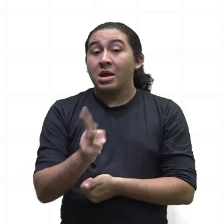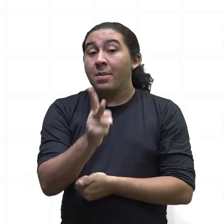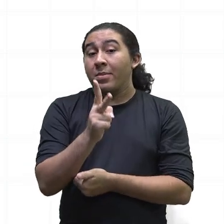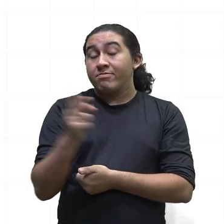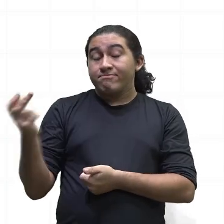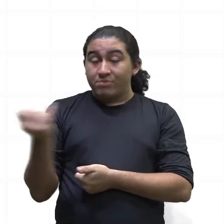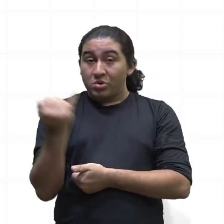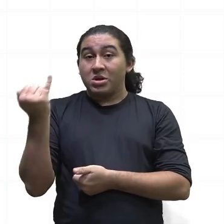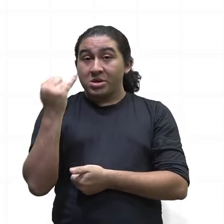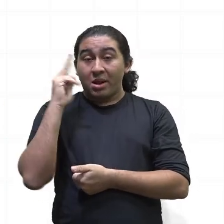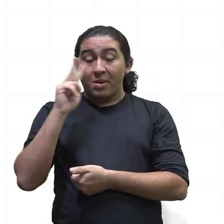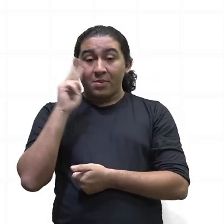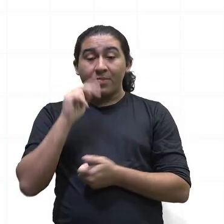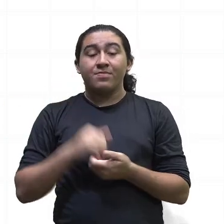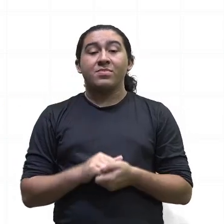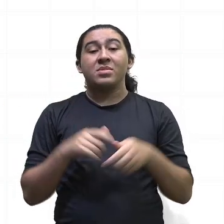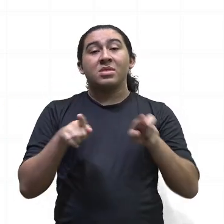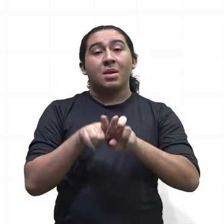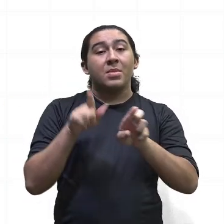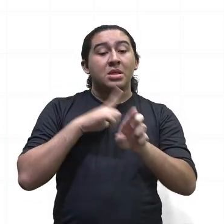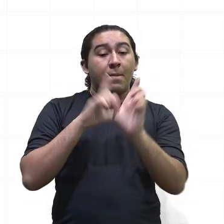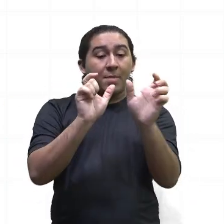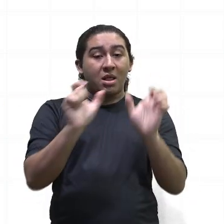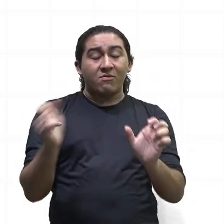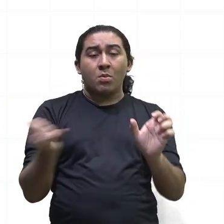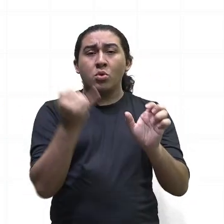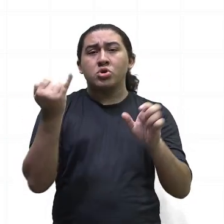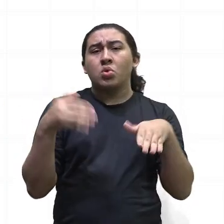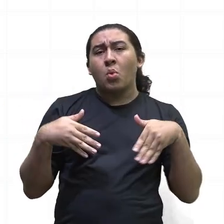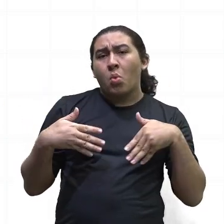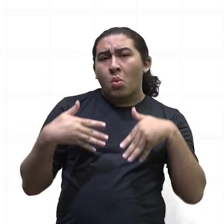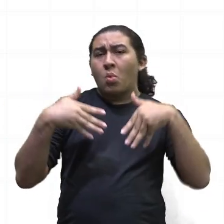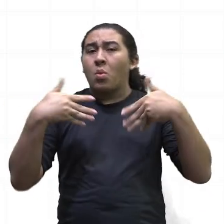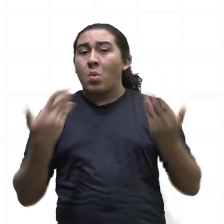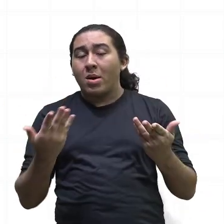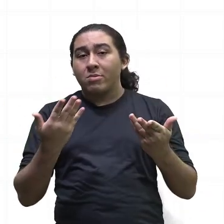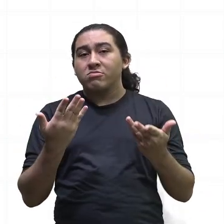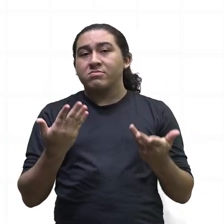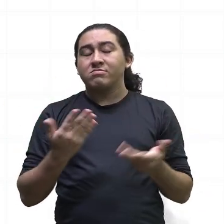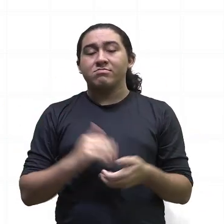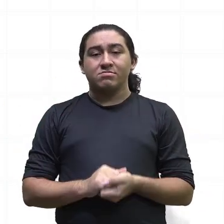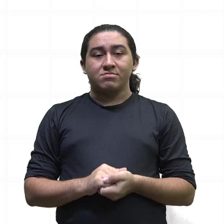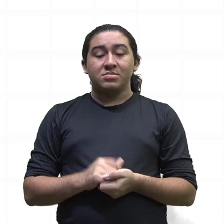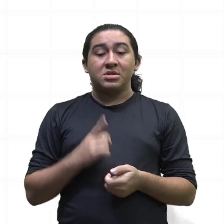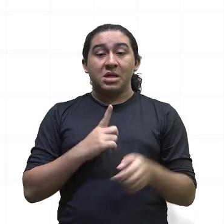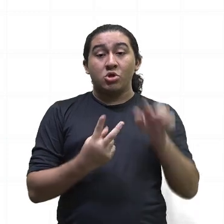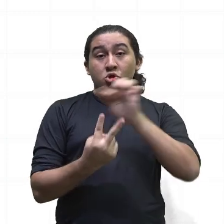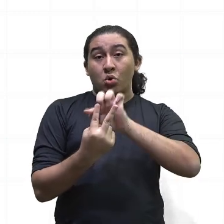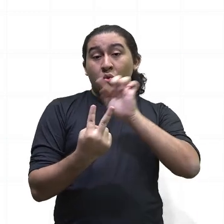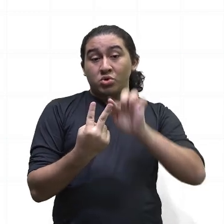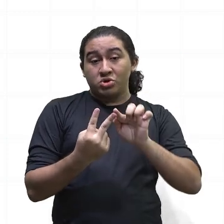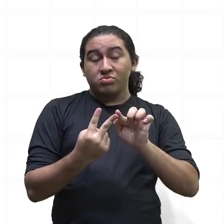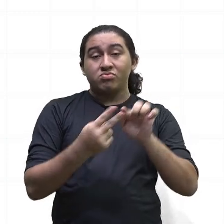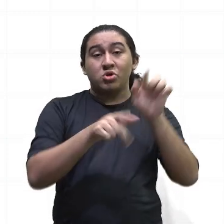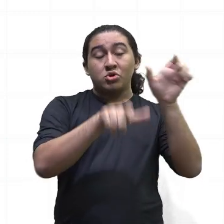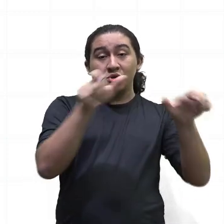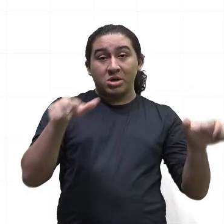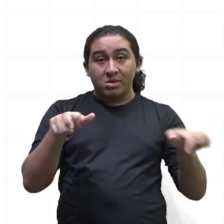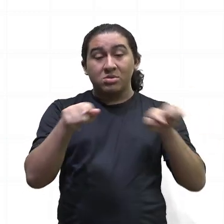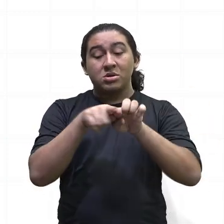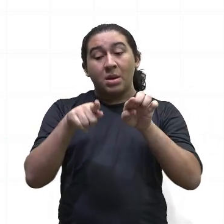E aí, nós vamos ter os termos essenciais. Quem seriam esses termos essenciais? Sujeito